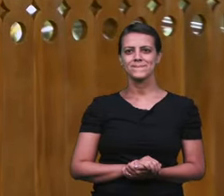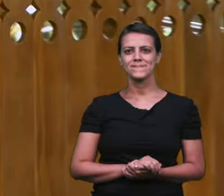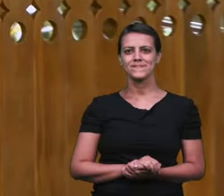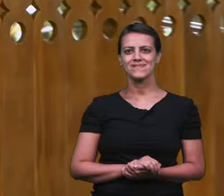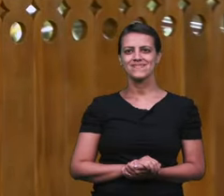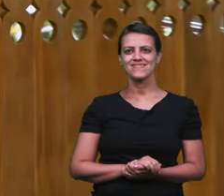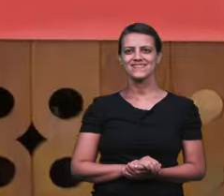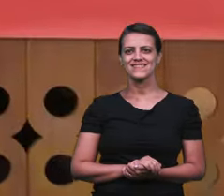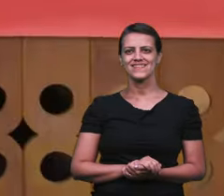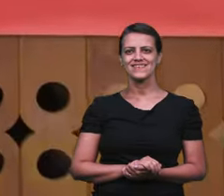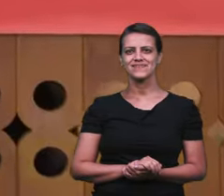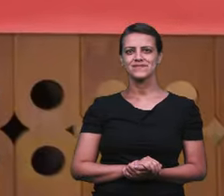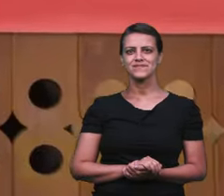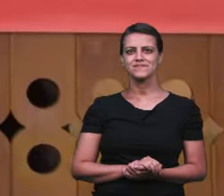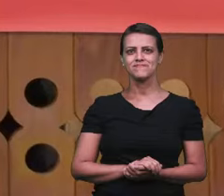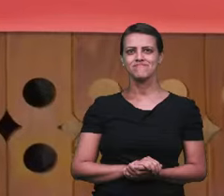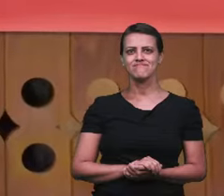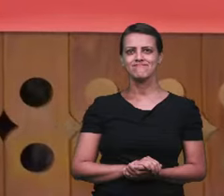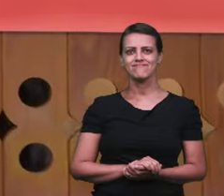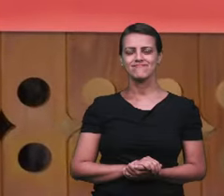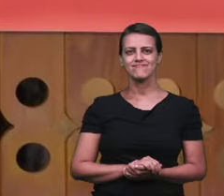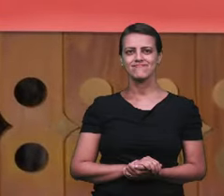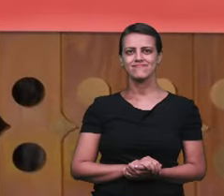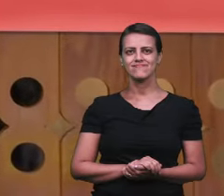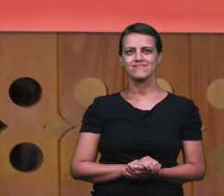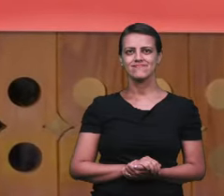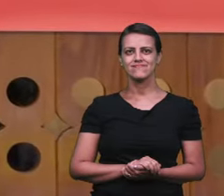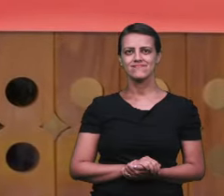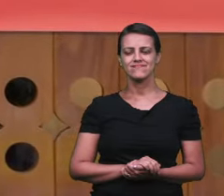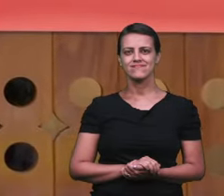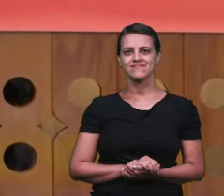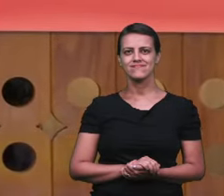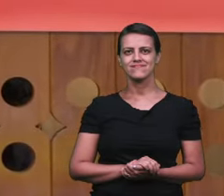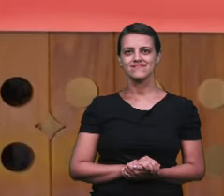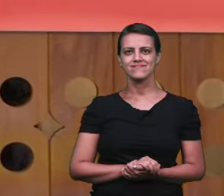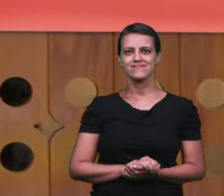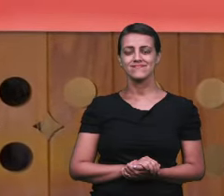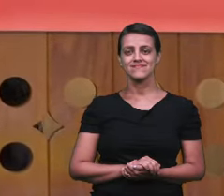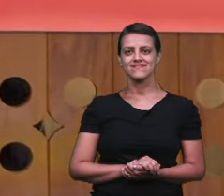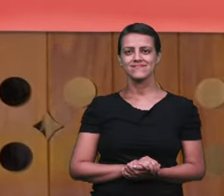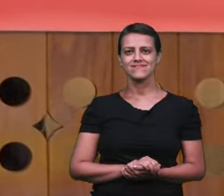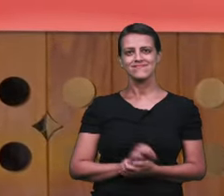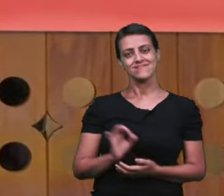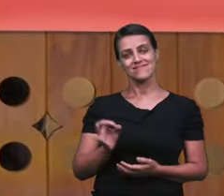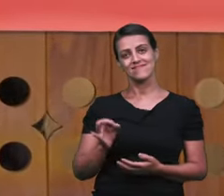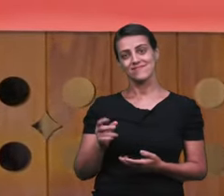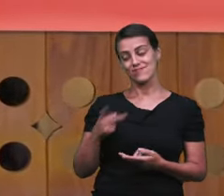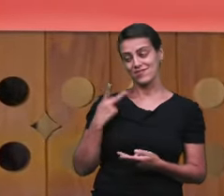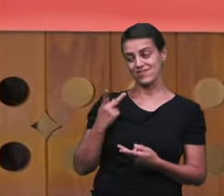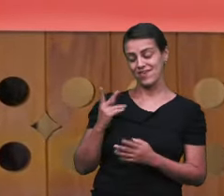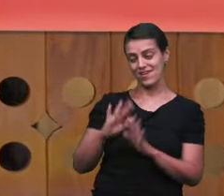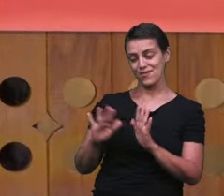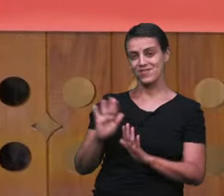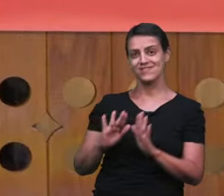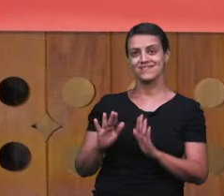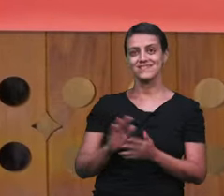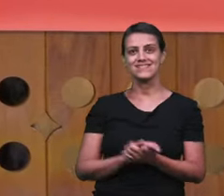Amém, irmãos. Vou ficar aqui perto porque. É isso. Não. Se disser qualquer coisa que está fora,